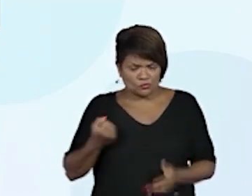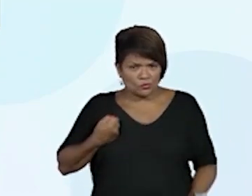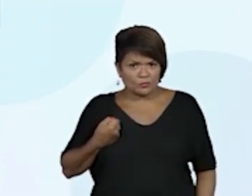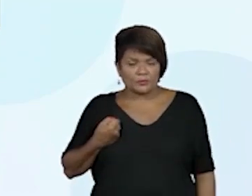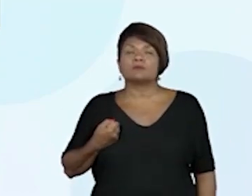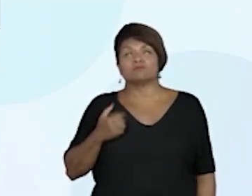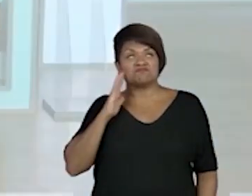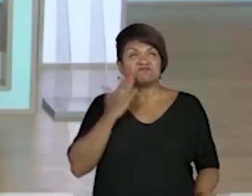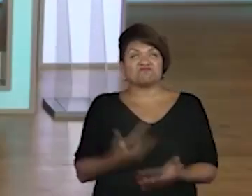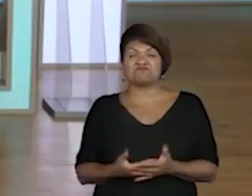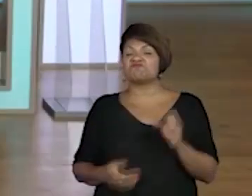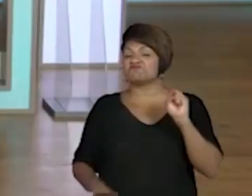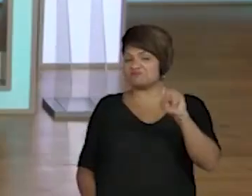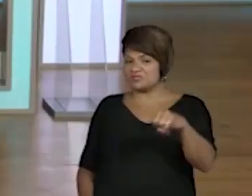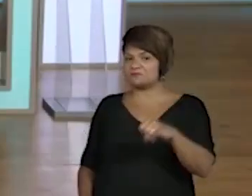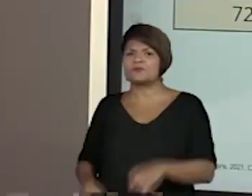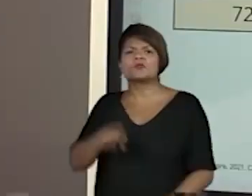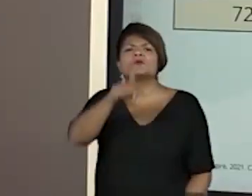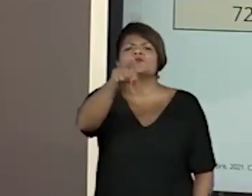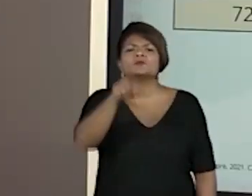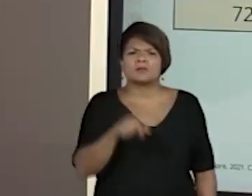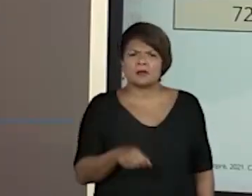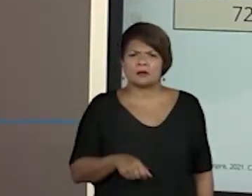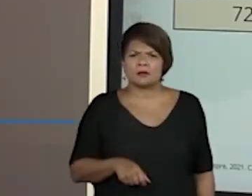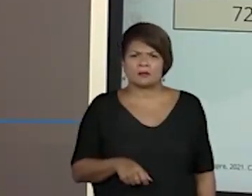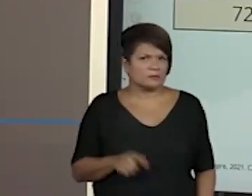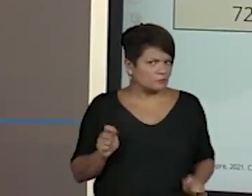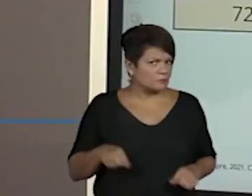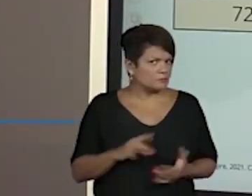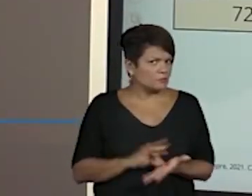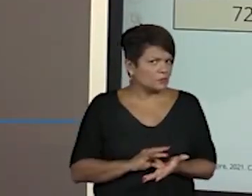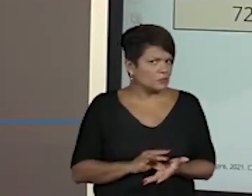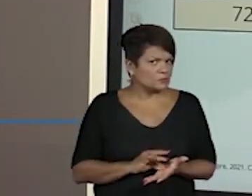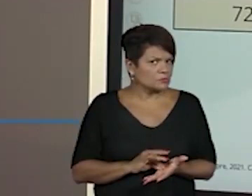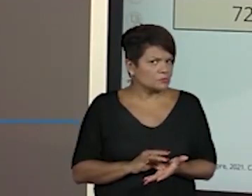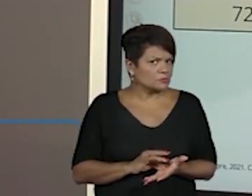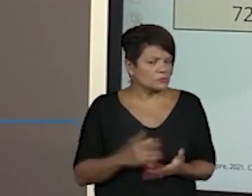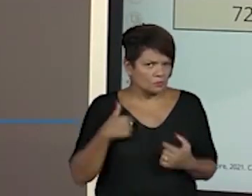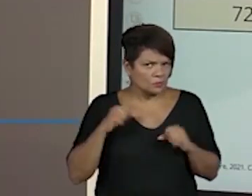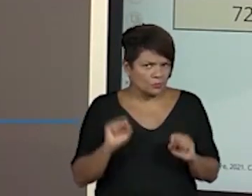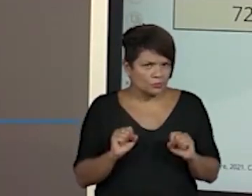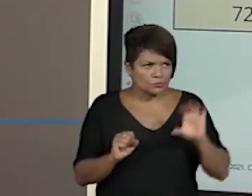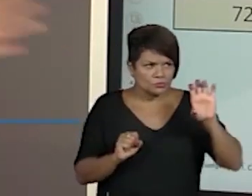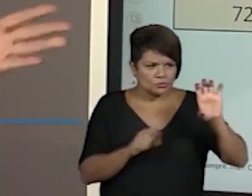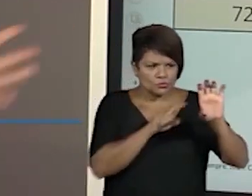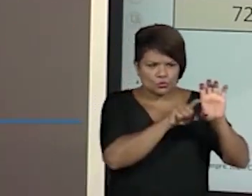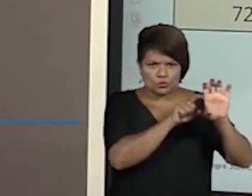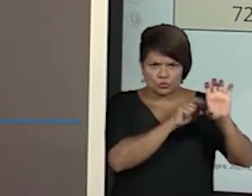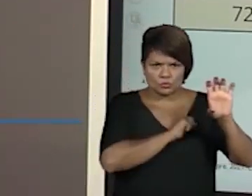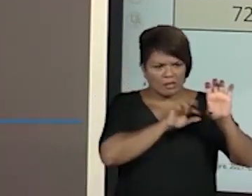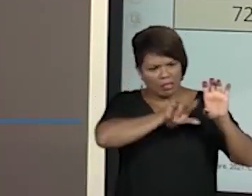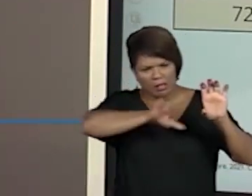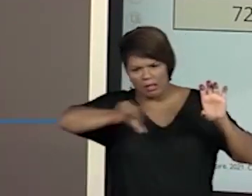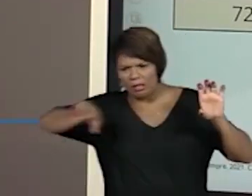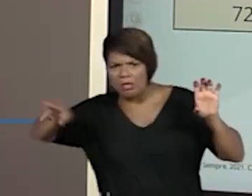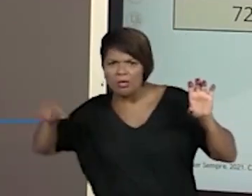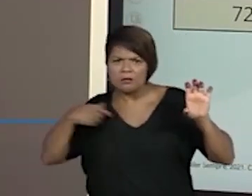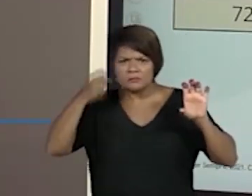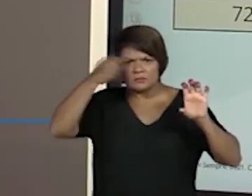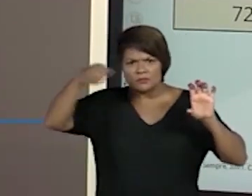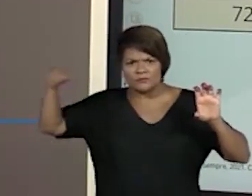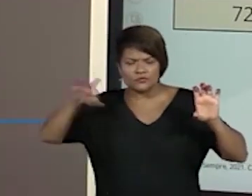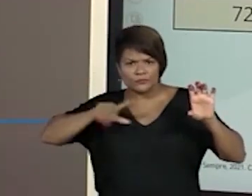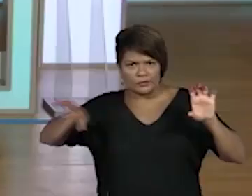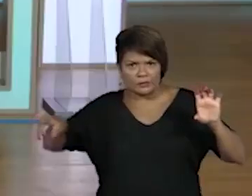Eu também. Será que a criançada aí acha que isso é verdade? Eu posso escrever um número de diversas formas? O que, que vocês